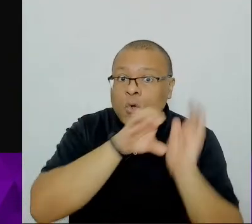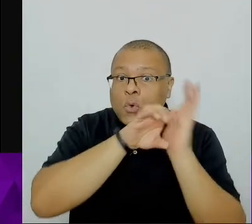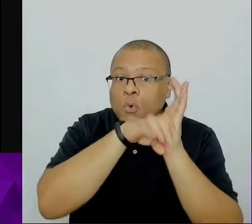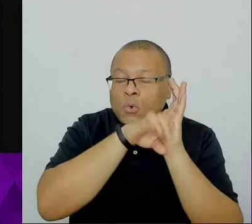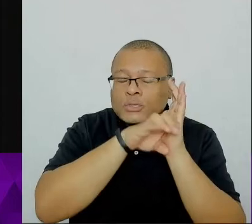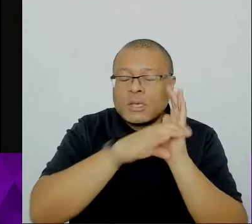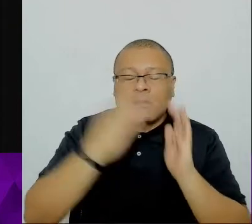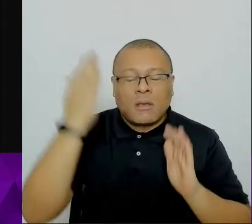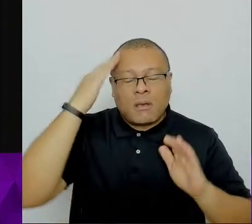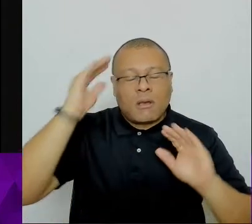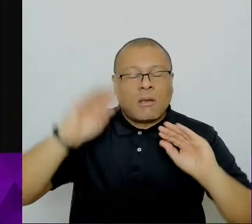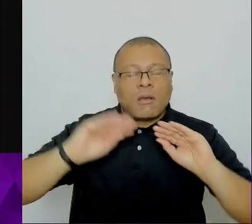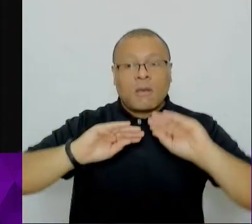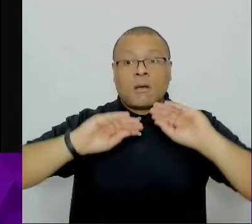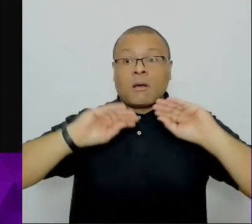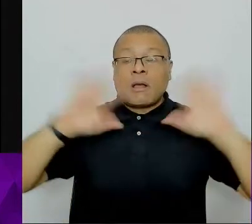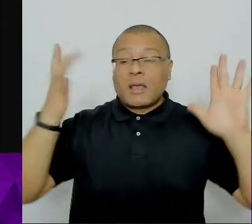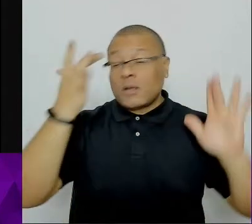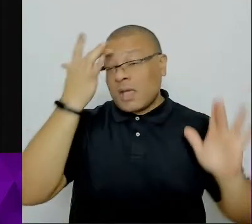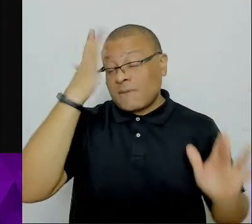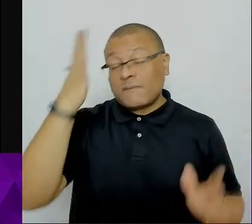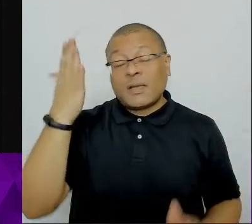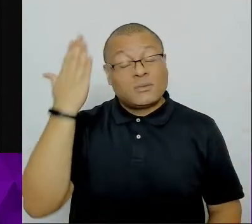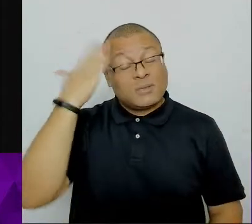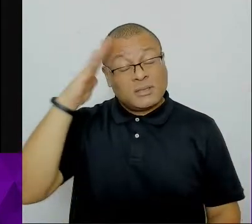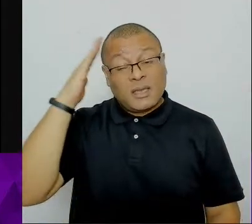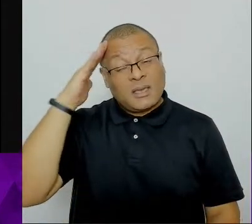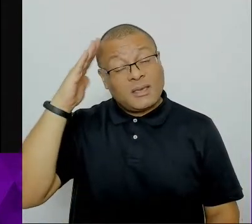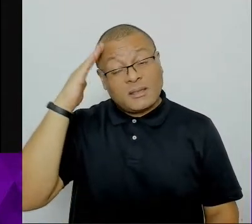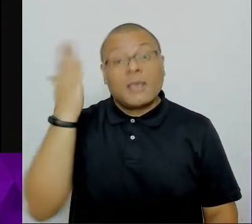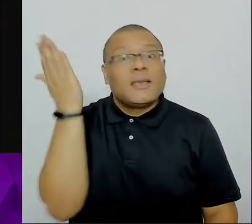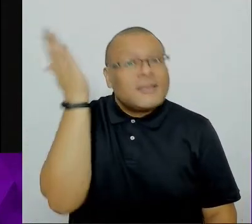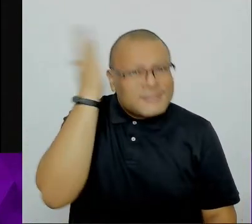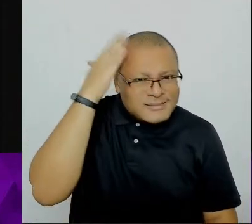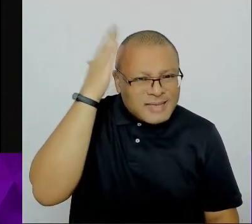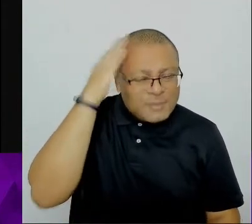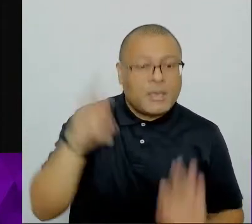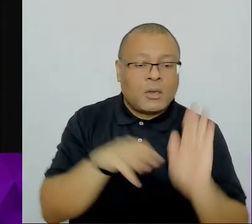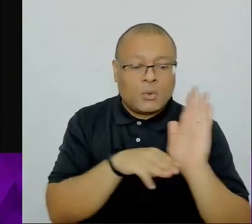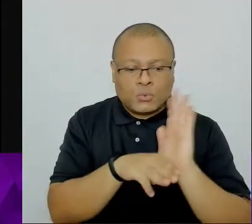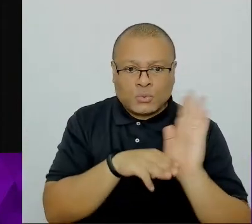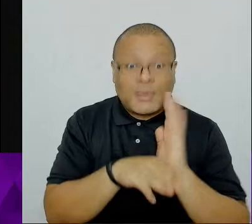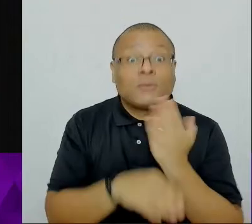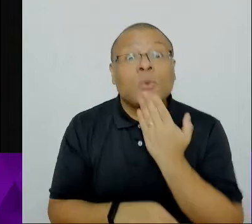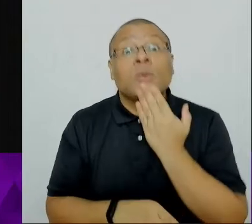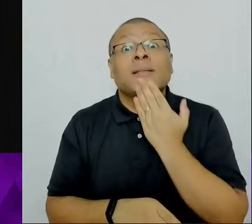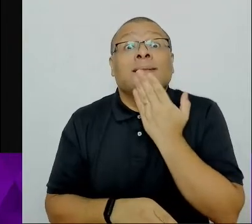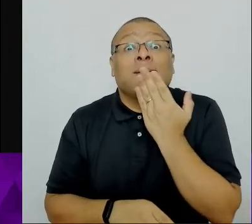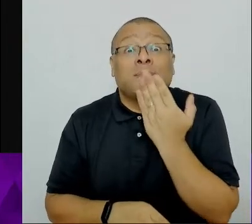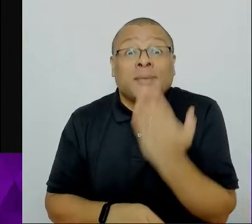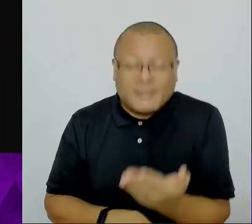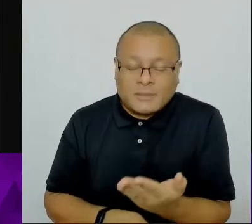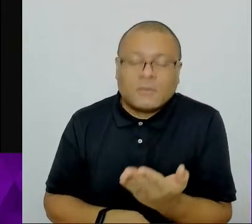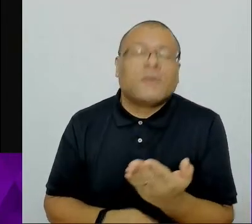nossa API muito mais madura e muito mais fácil do cliente utilizar, e ele saber que os métodos que ele está chamando,